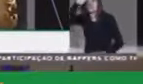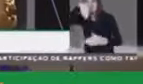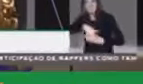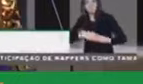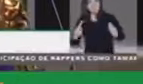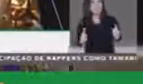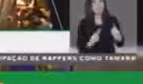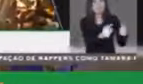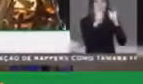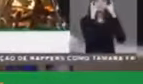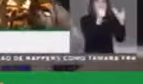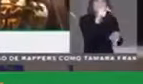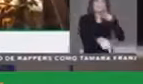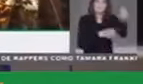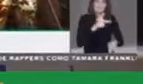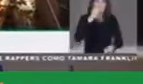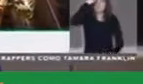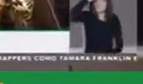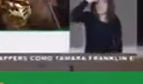dos negros e das negras.